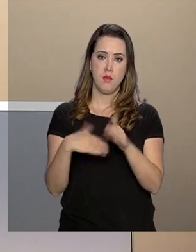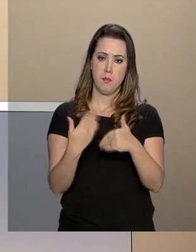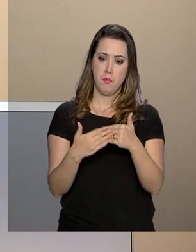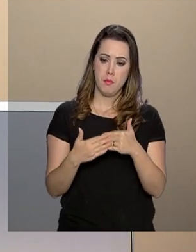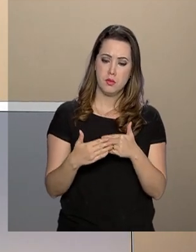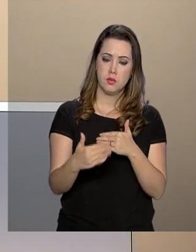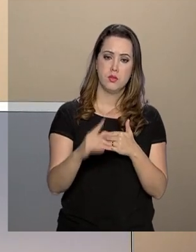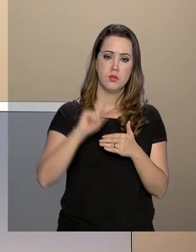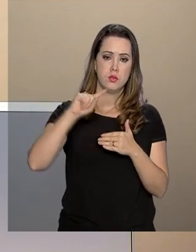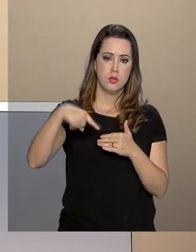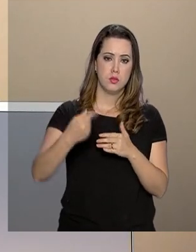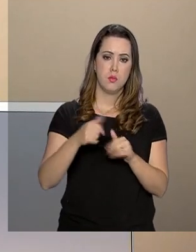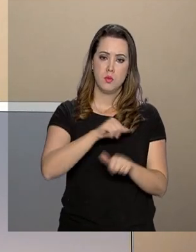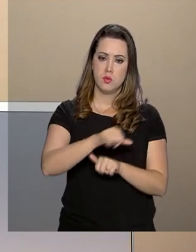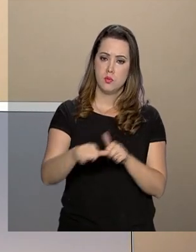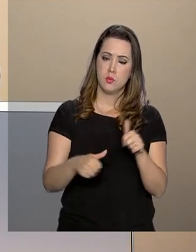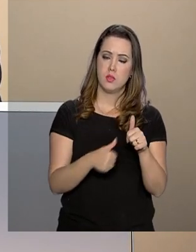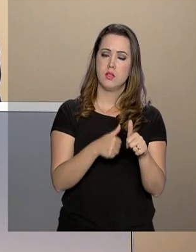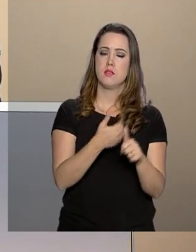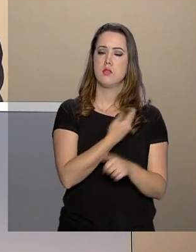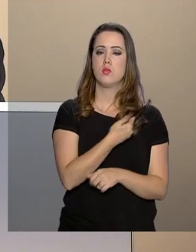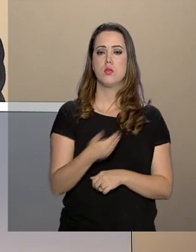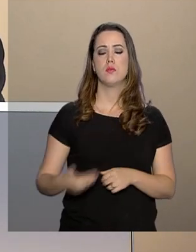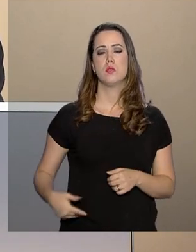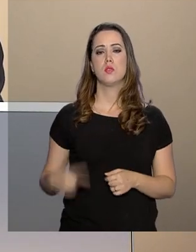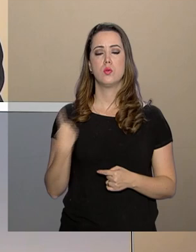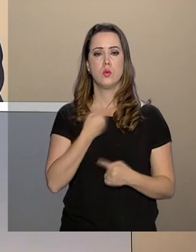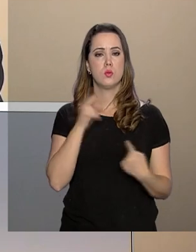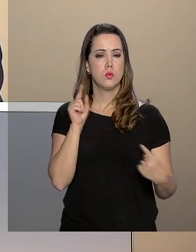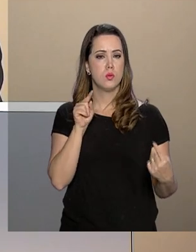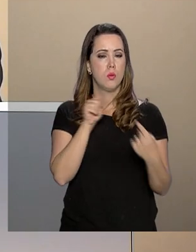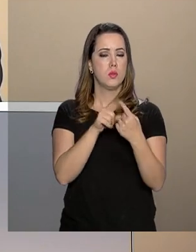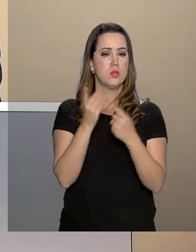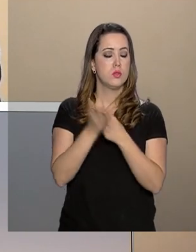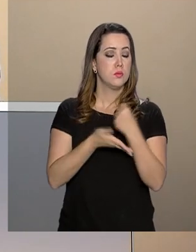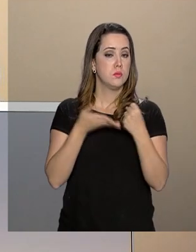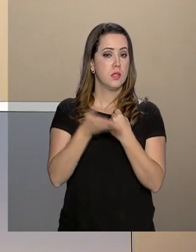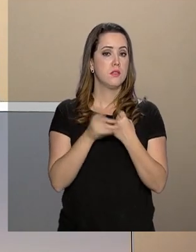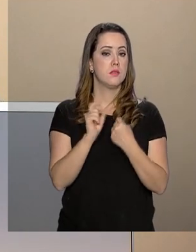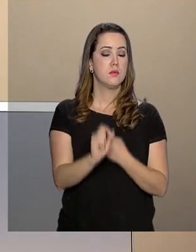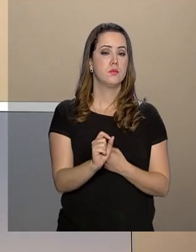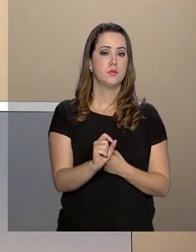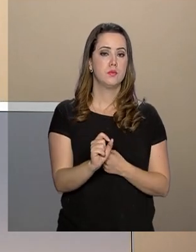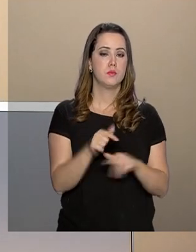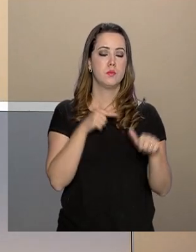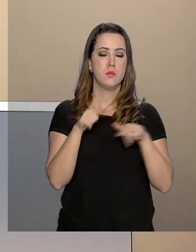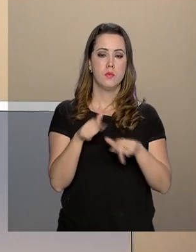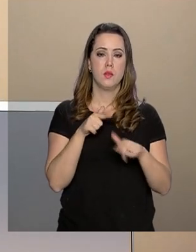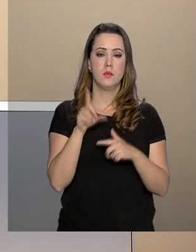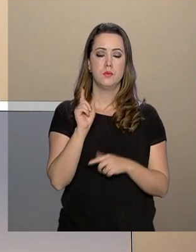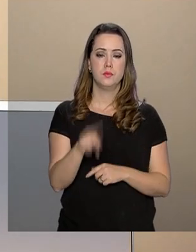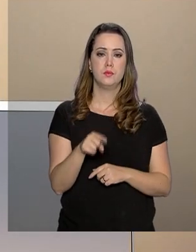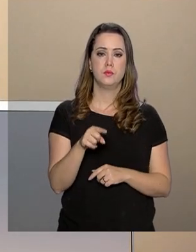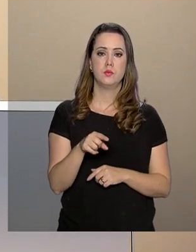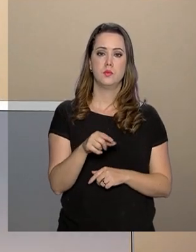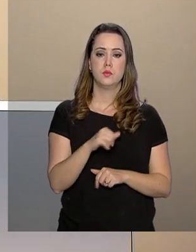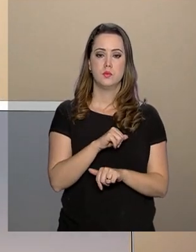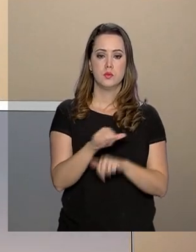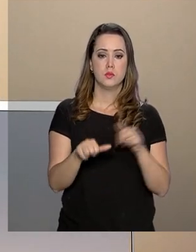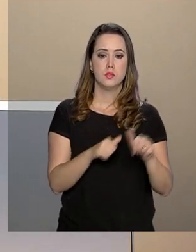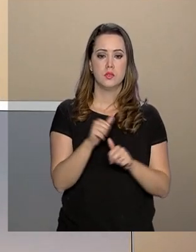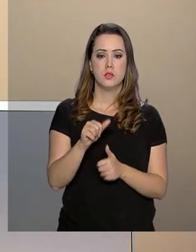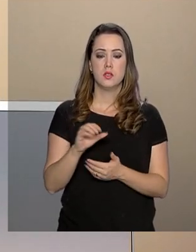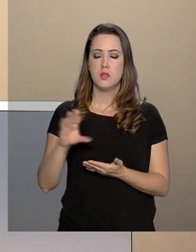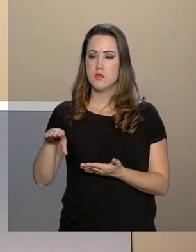mantido depois de uma transição de governo e o nosso foco o nosso Pilar principal de atuação é a transferência de